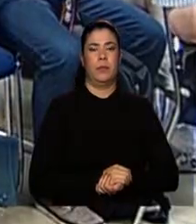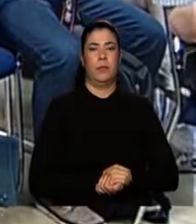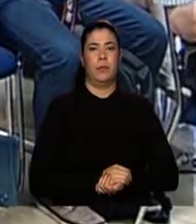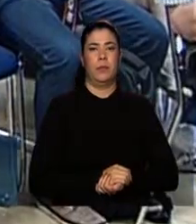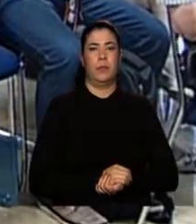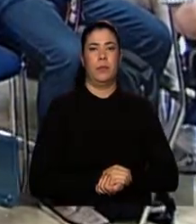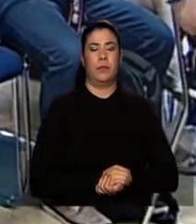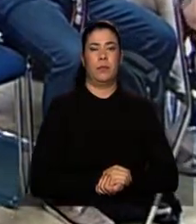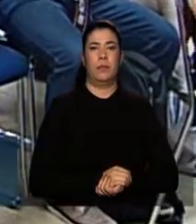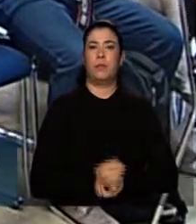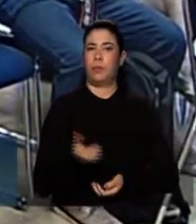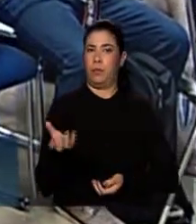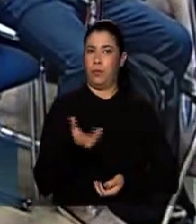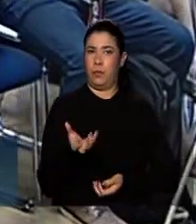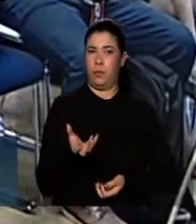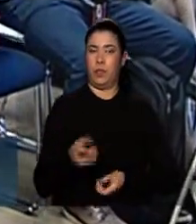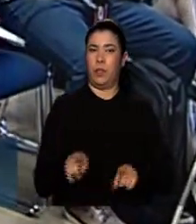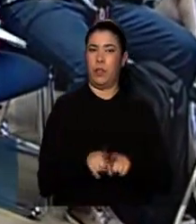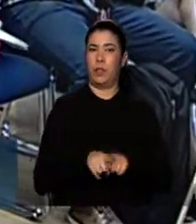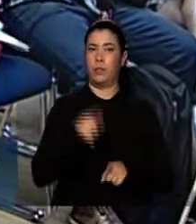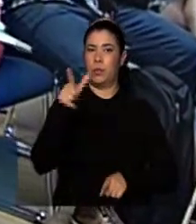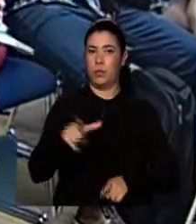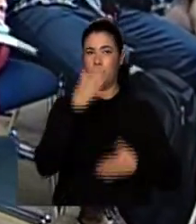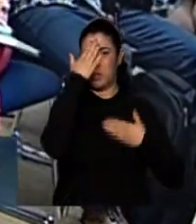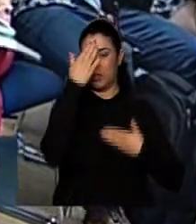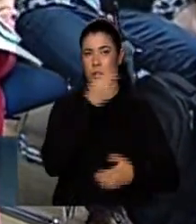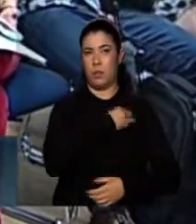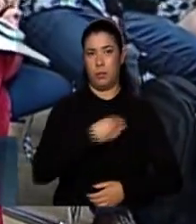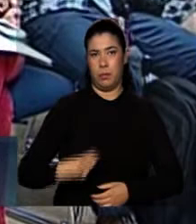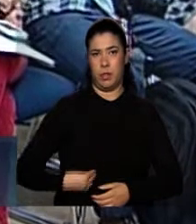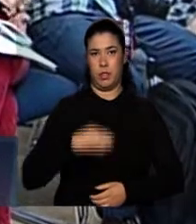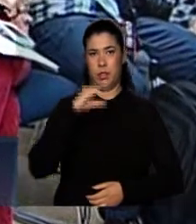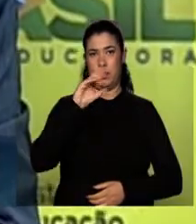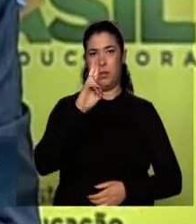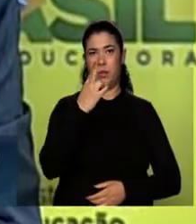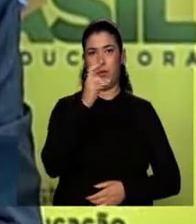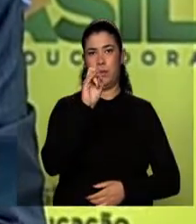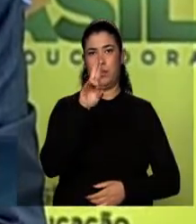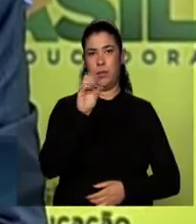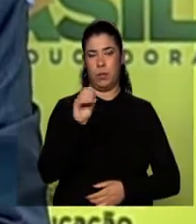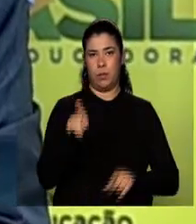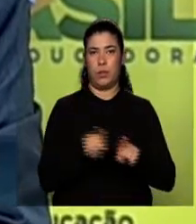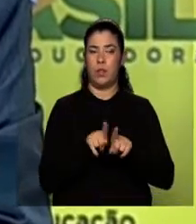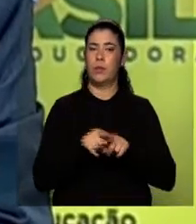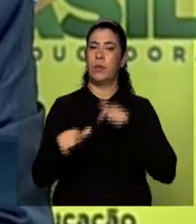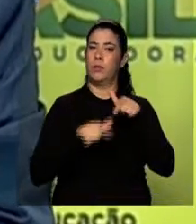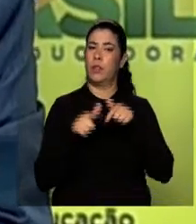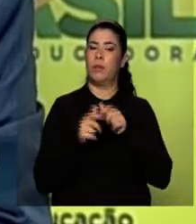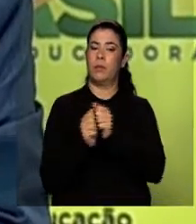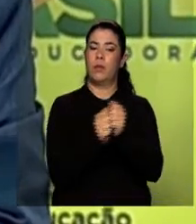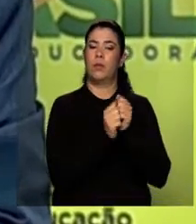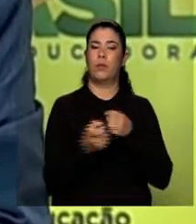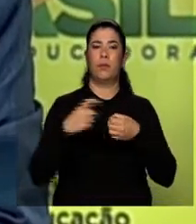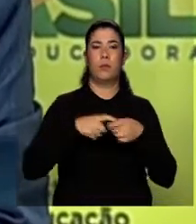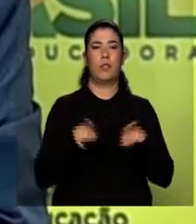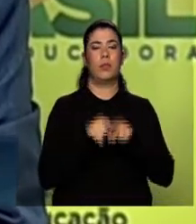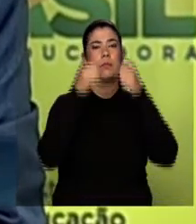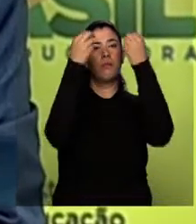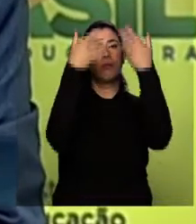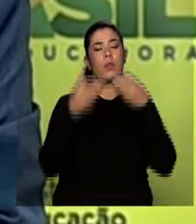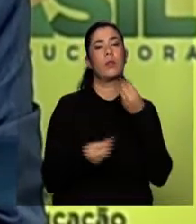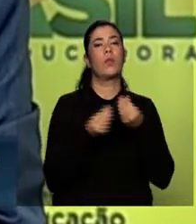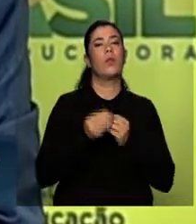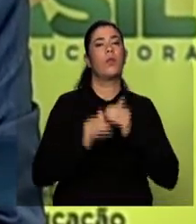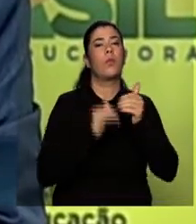Bom, eu queria mais uma vez agradecendo ao ministro Crioulo, ao Eider e aí a toda a equipe, porque esse trabalho é um trabalho em parceria, falar rapidamente sobre o avanço